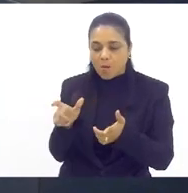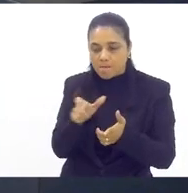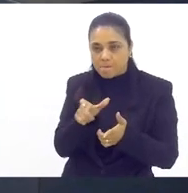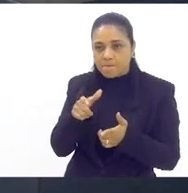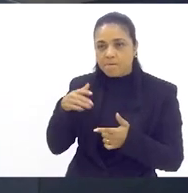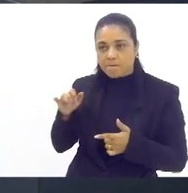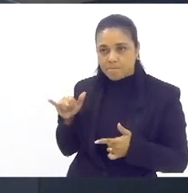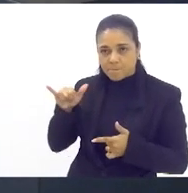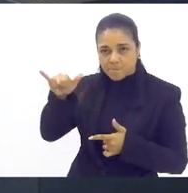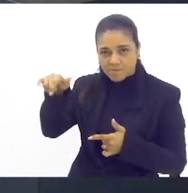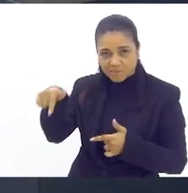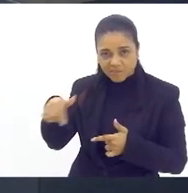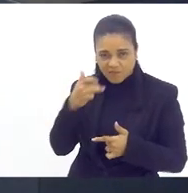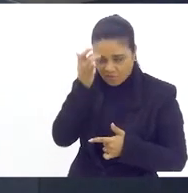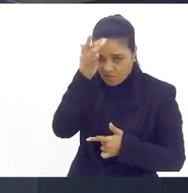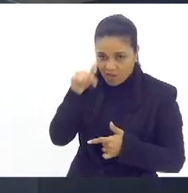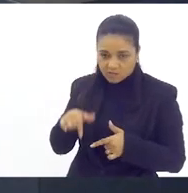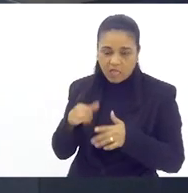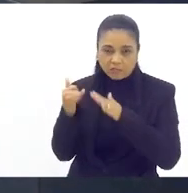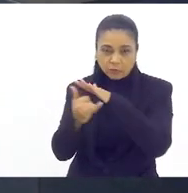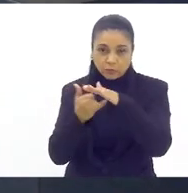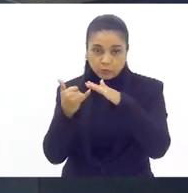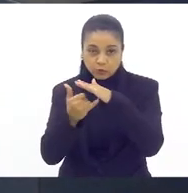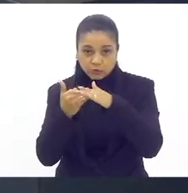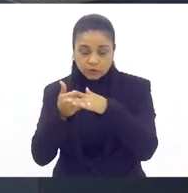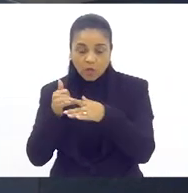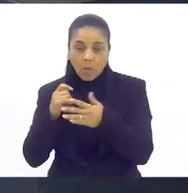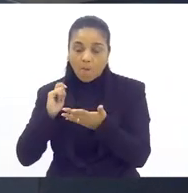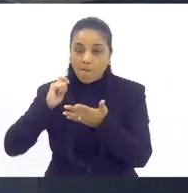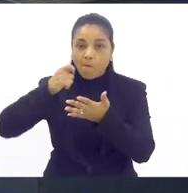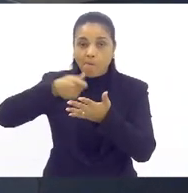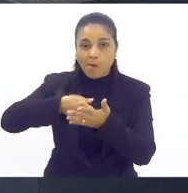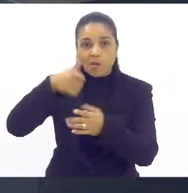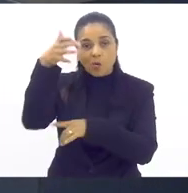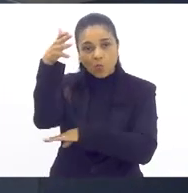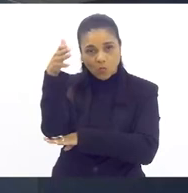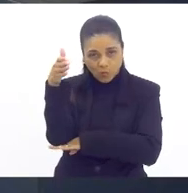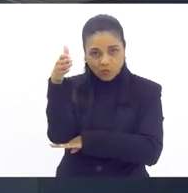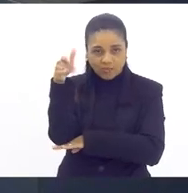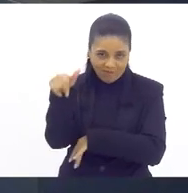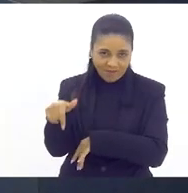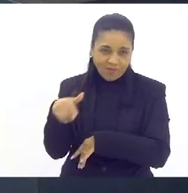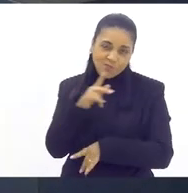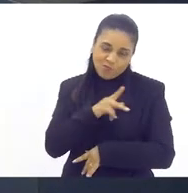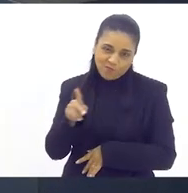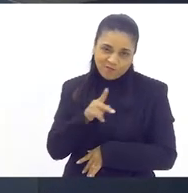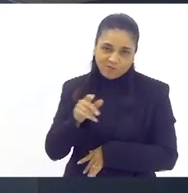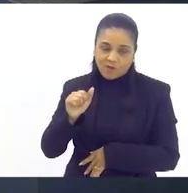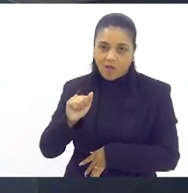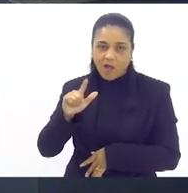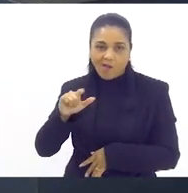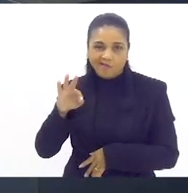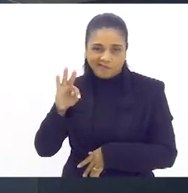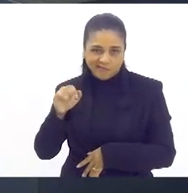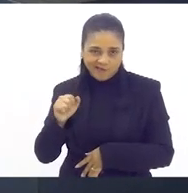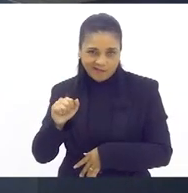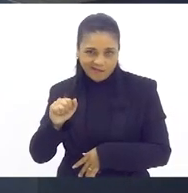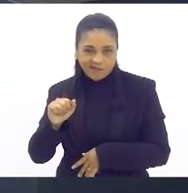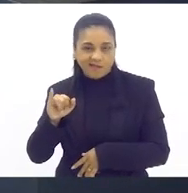fácil para eles e também para instituição e a instituição é proporcionais diárias para o professor